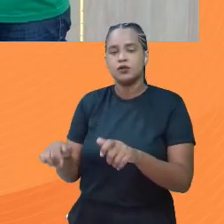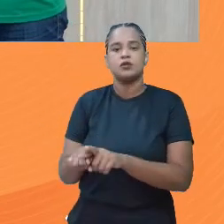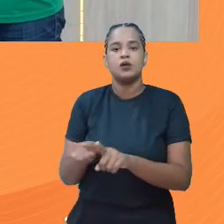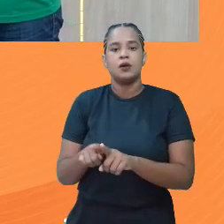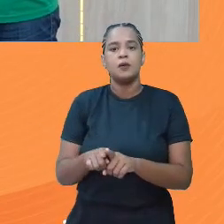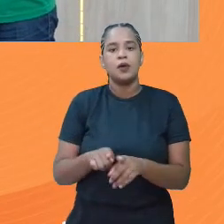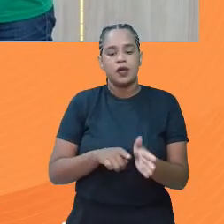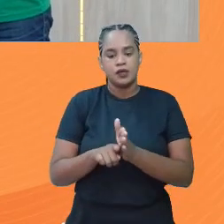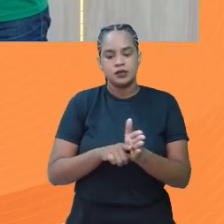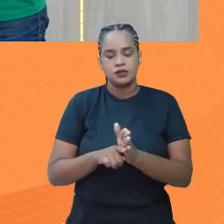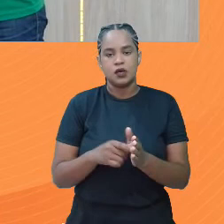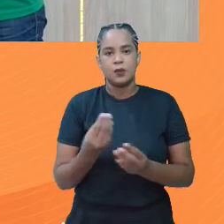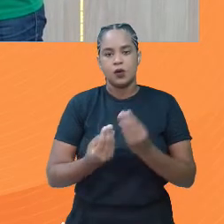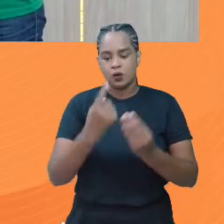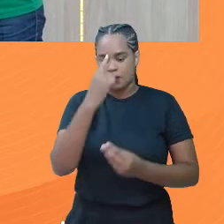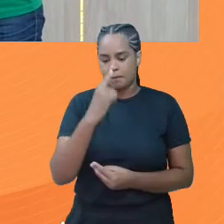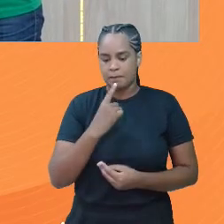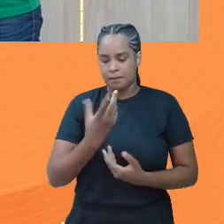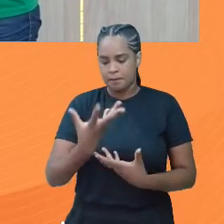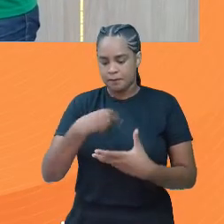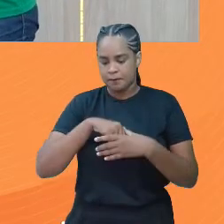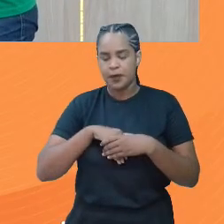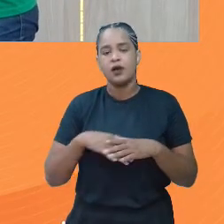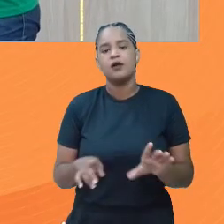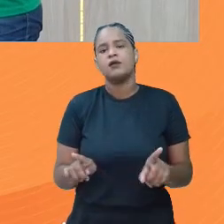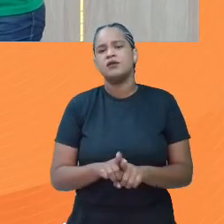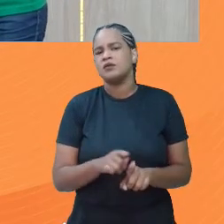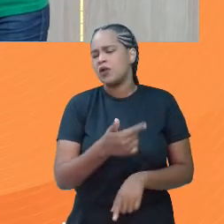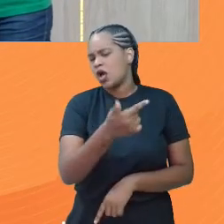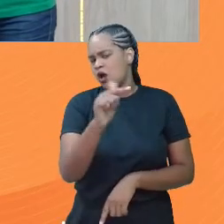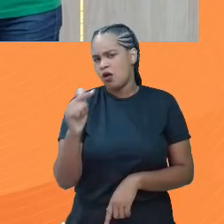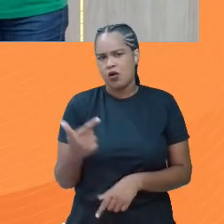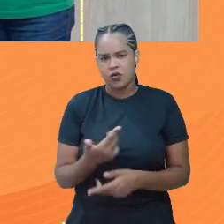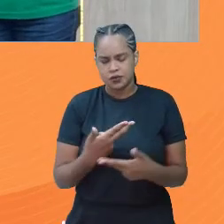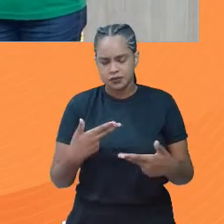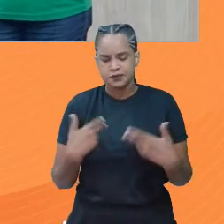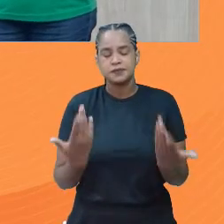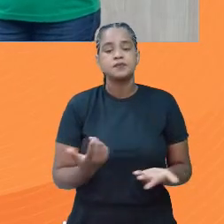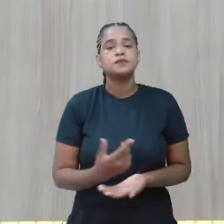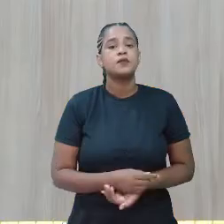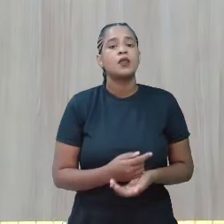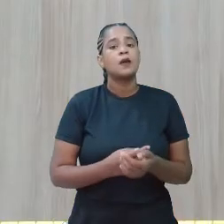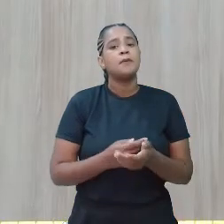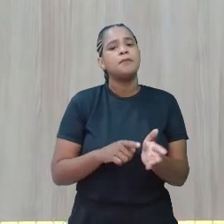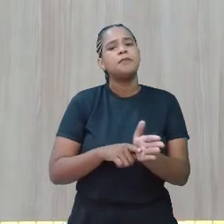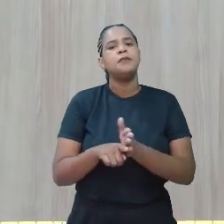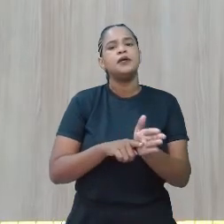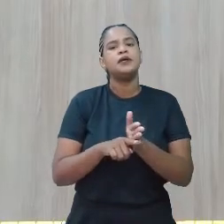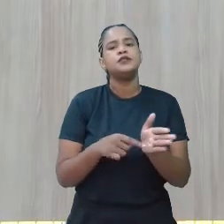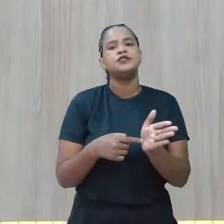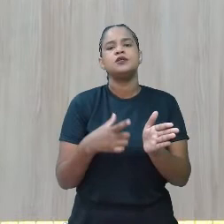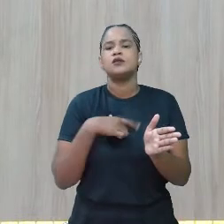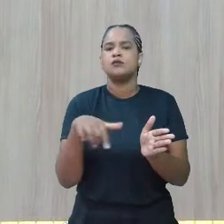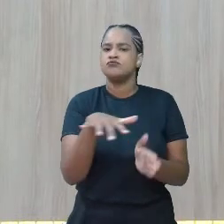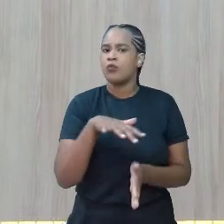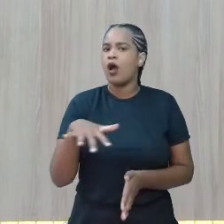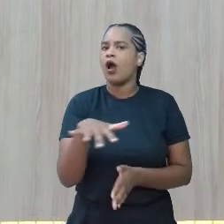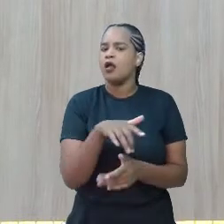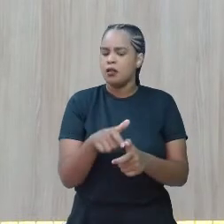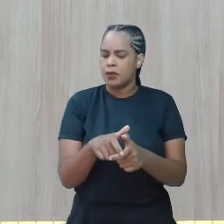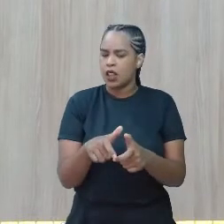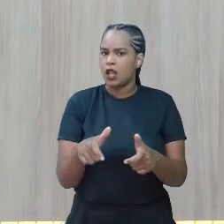de personalidades e etc. Então, essa pesquisa ela tem um campo